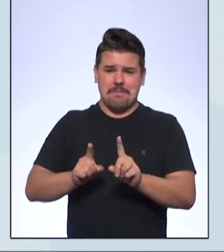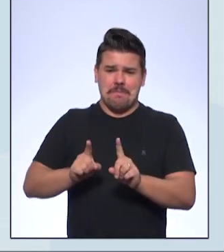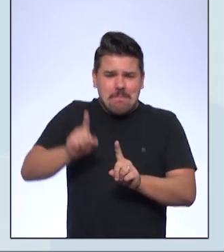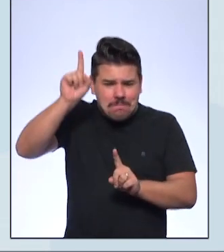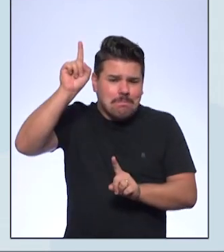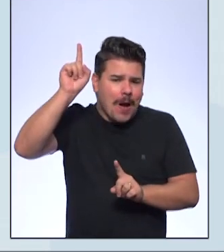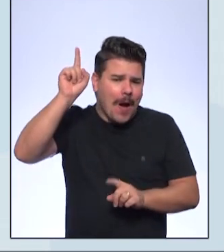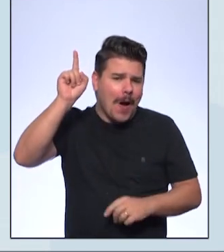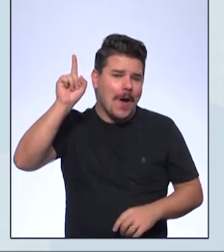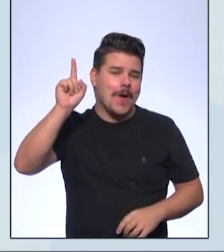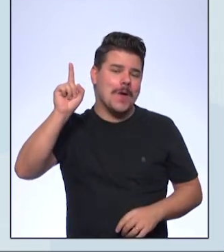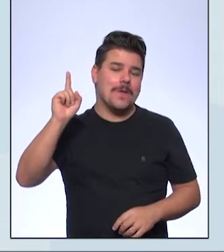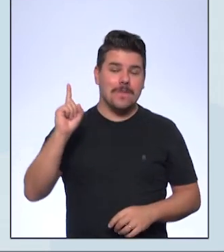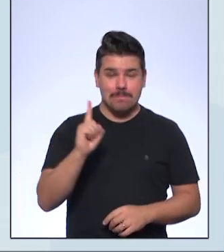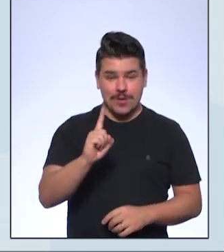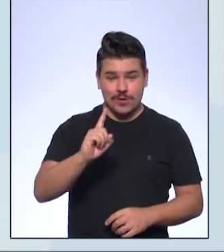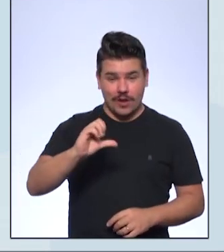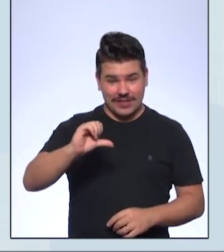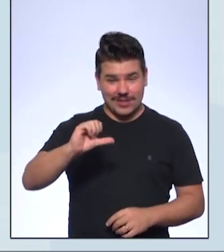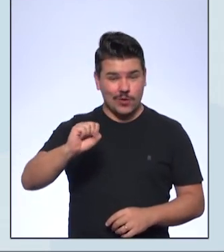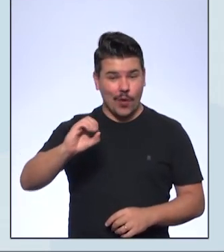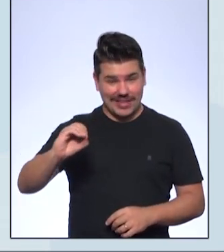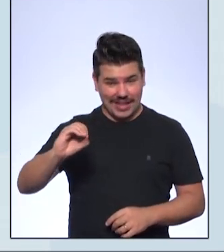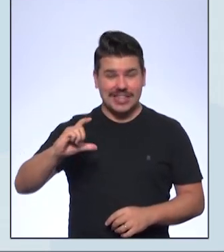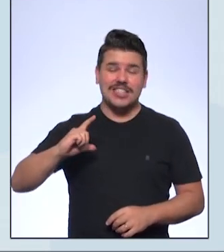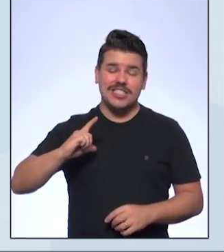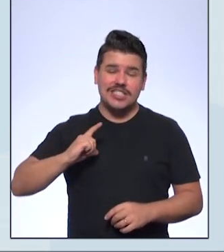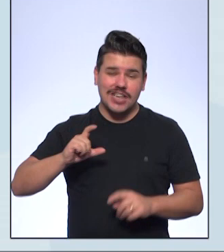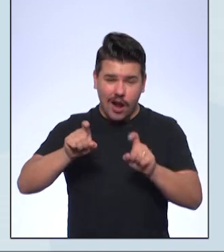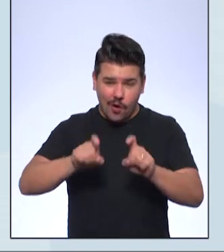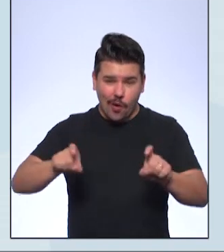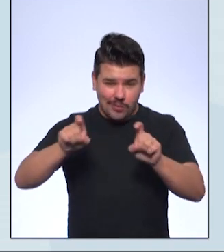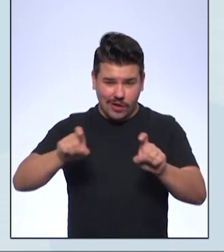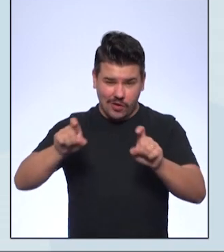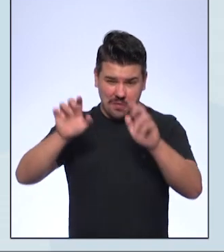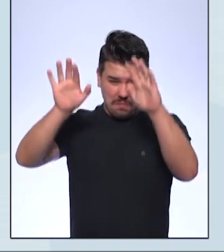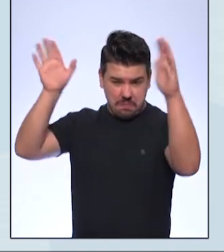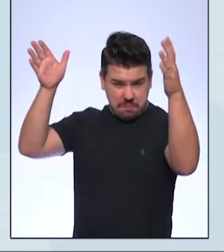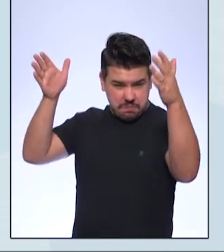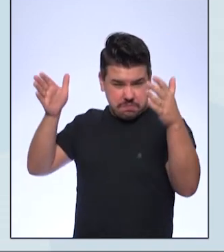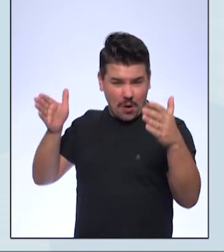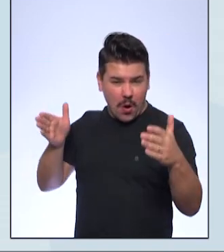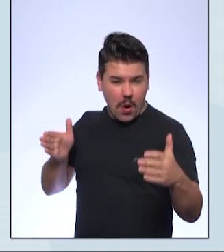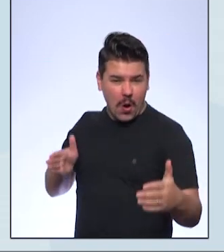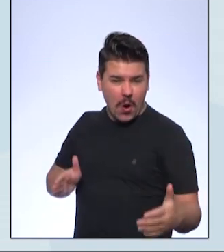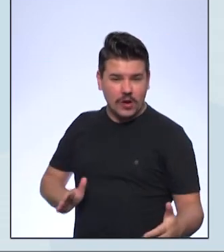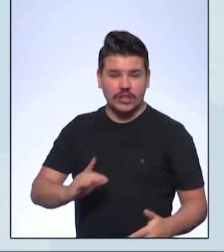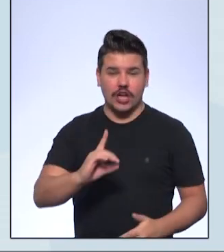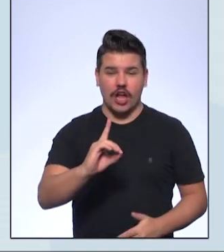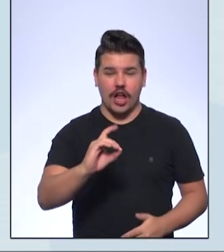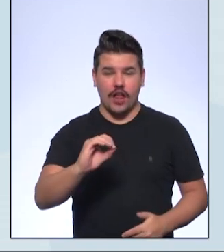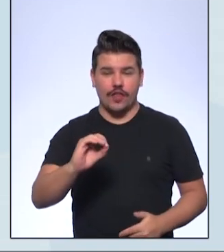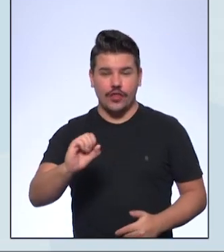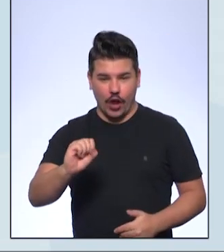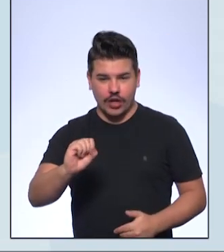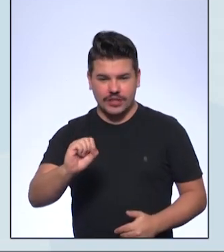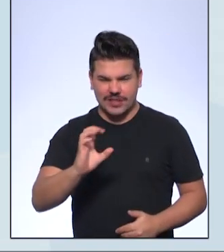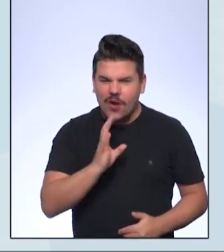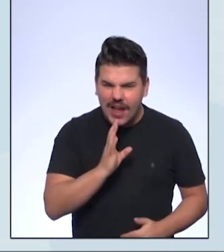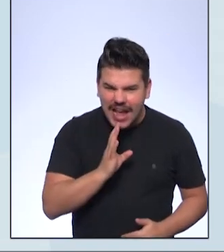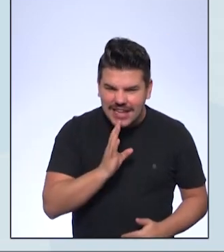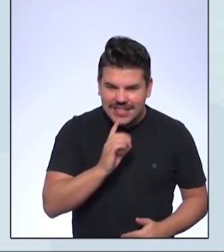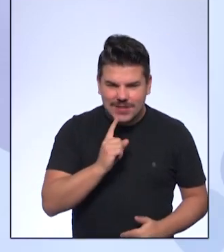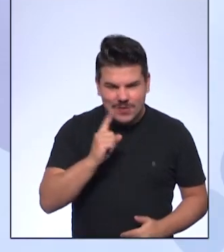for pensar nos anos 80, ainda tinham computadores gigantescos que trabalhavam em DOS. Se vocês não sabem o que é DOS, aí, ó, pode procurar.